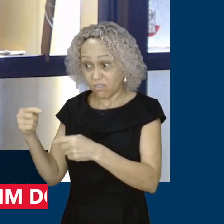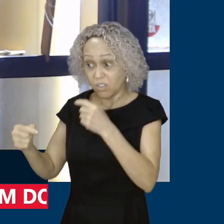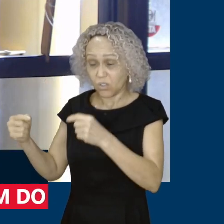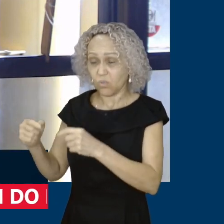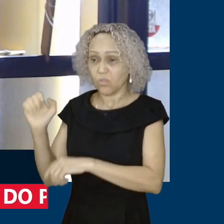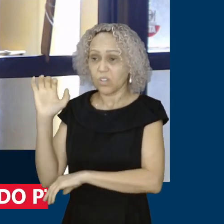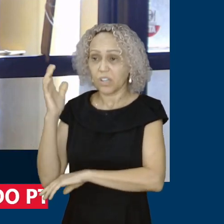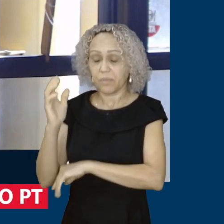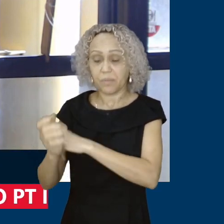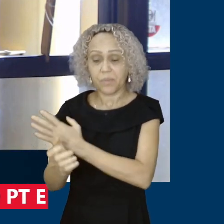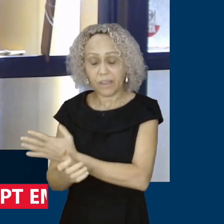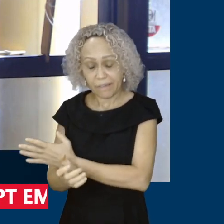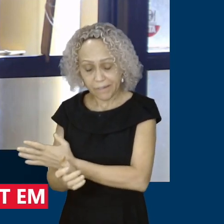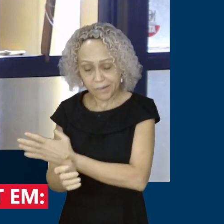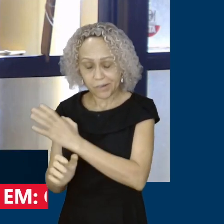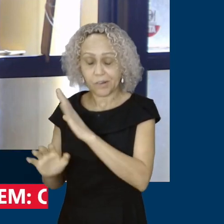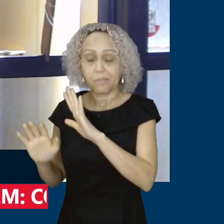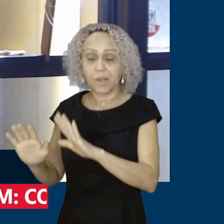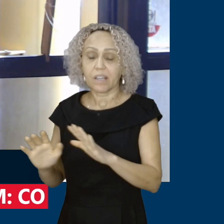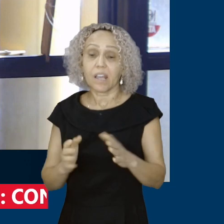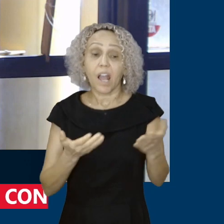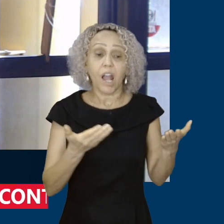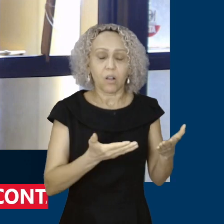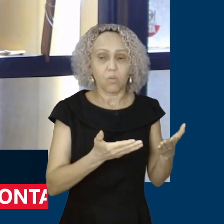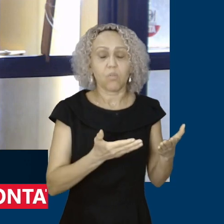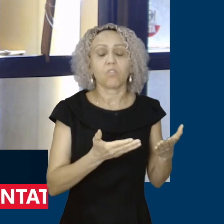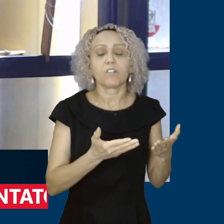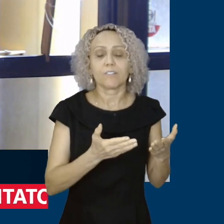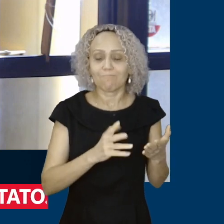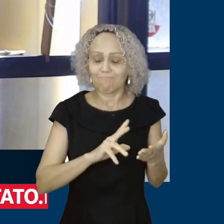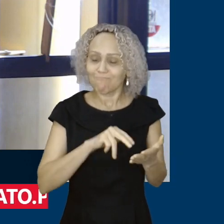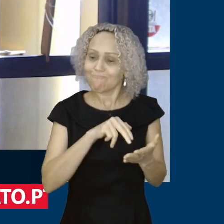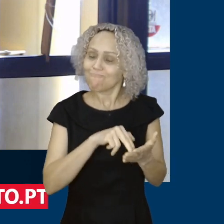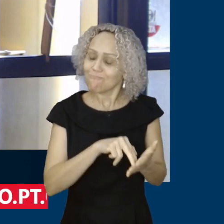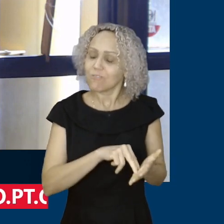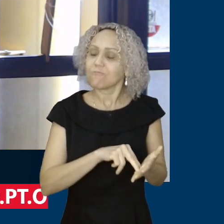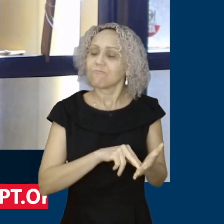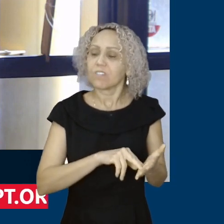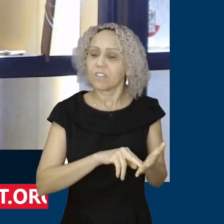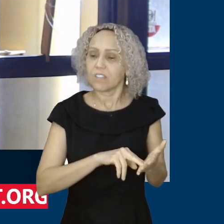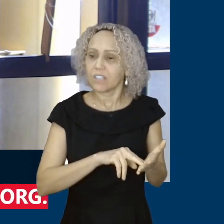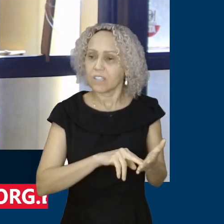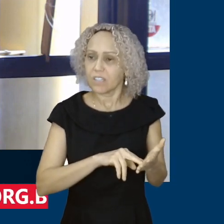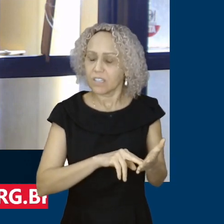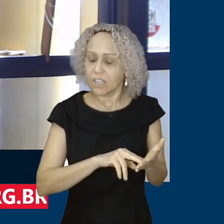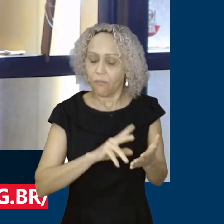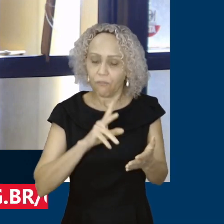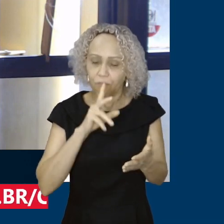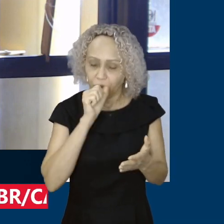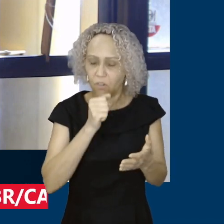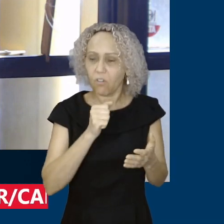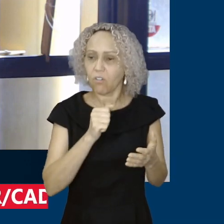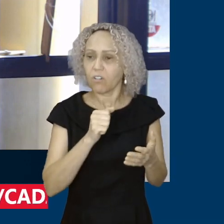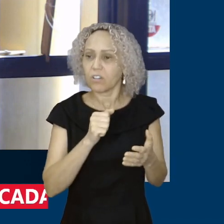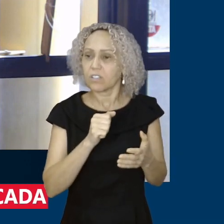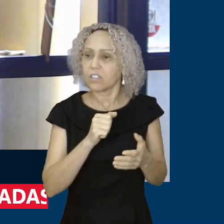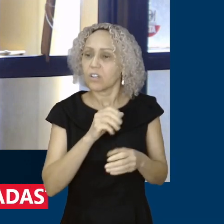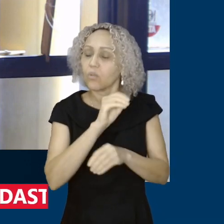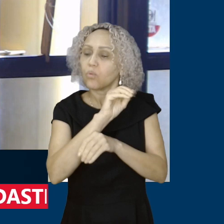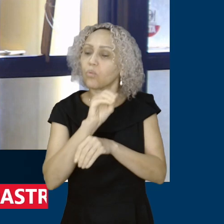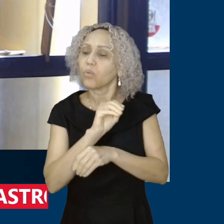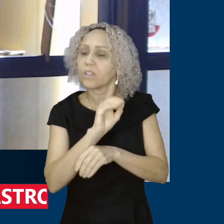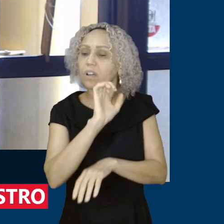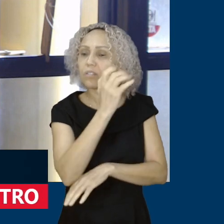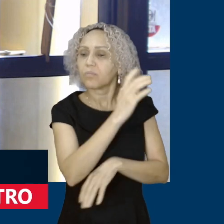todos... que é o conceito da responsabilidade compartilhada. Então, não importa se é um país desenvolvido ou em